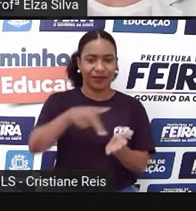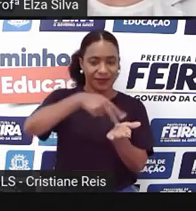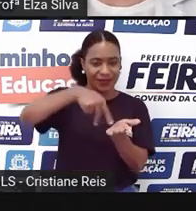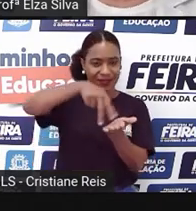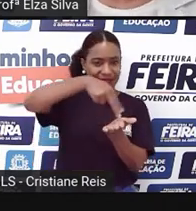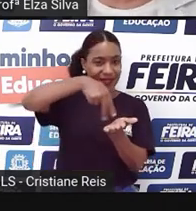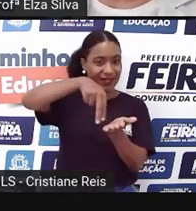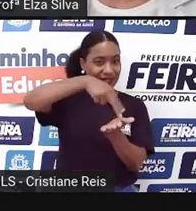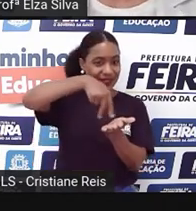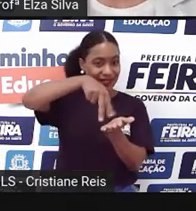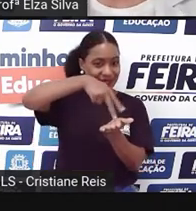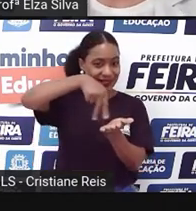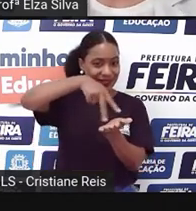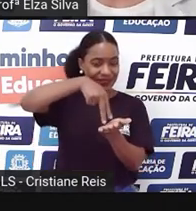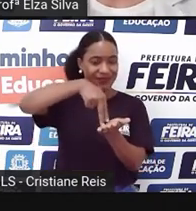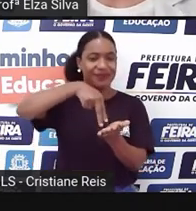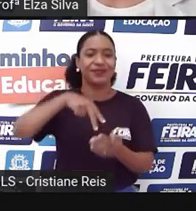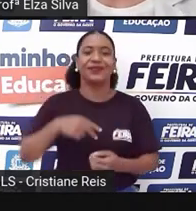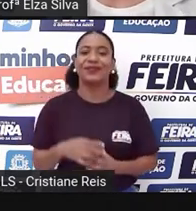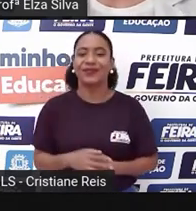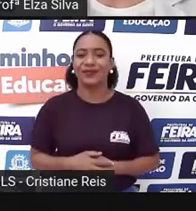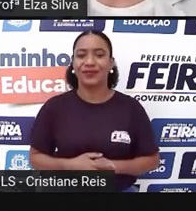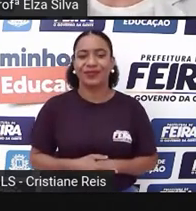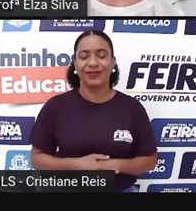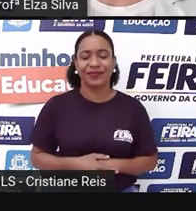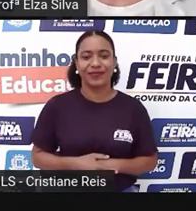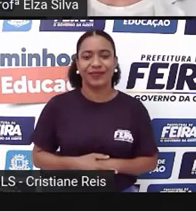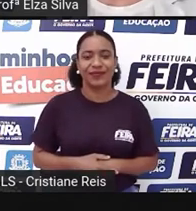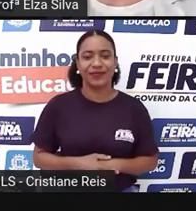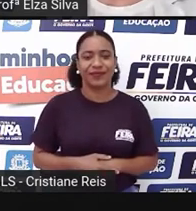dancing, dançar,